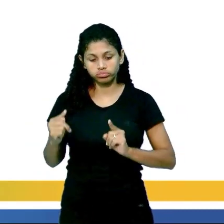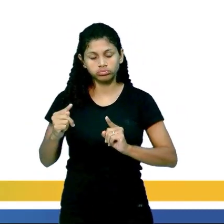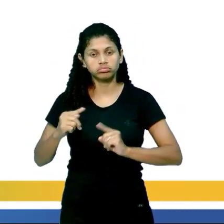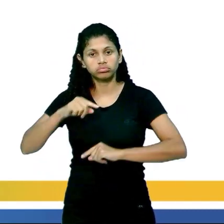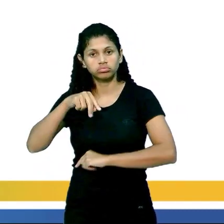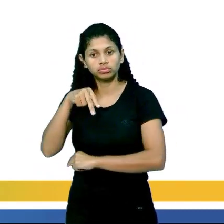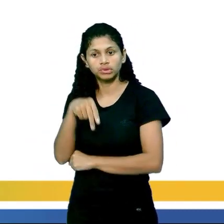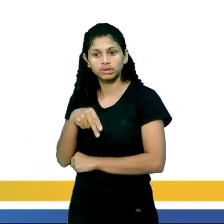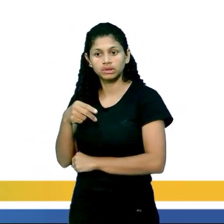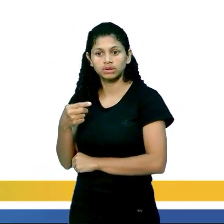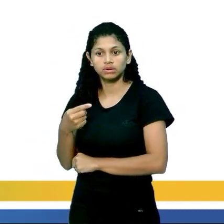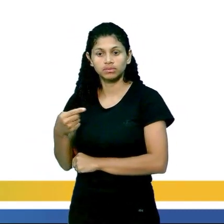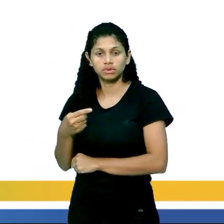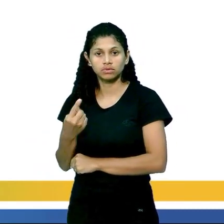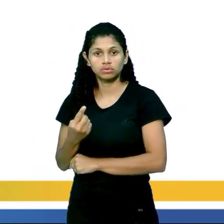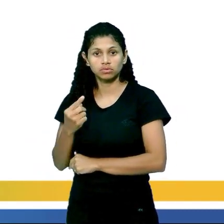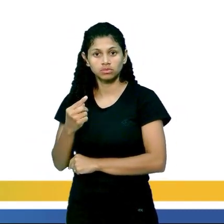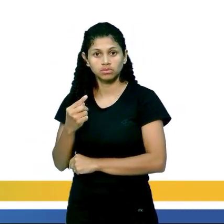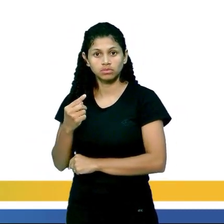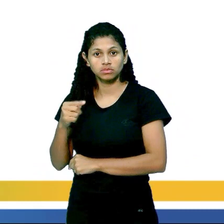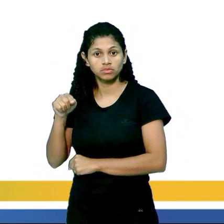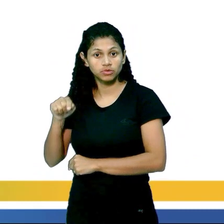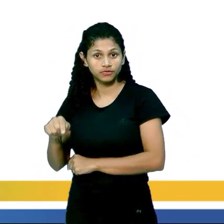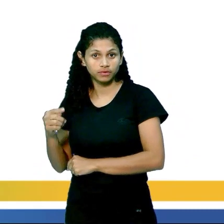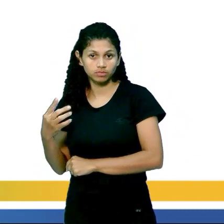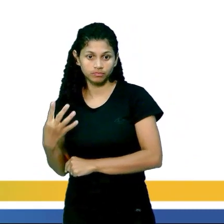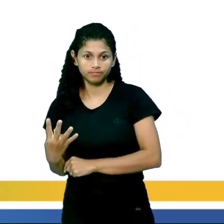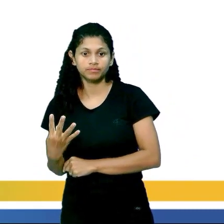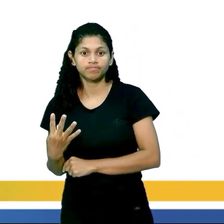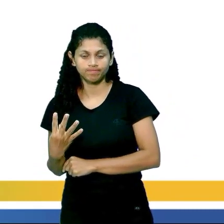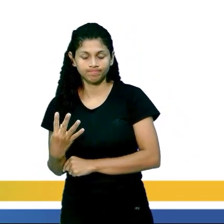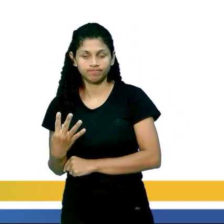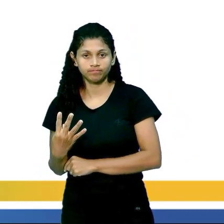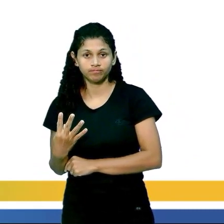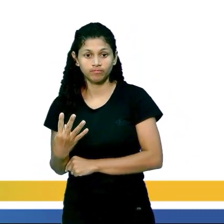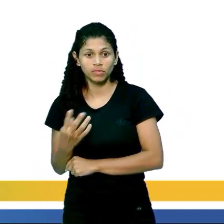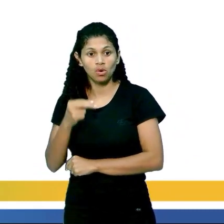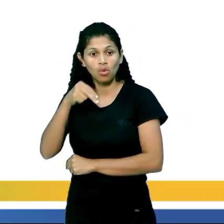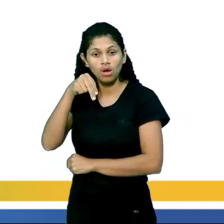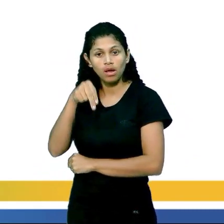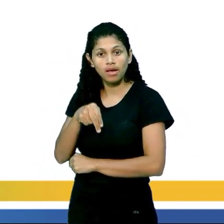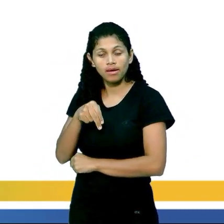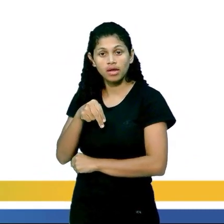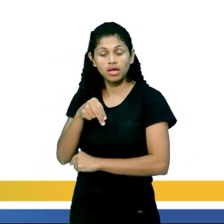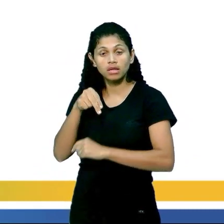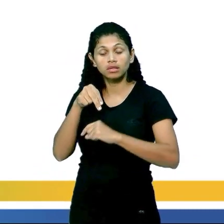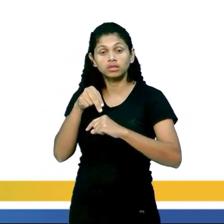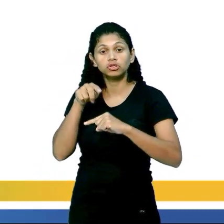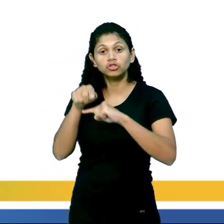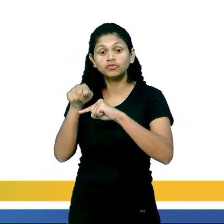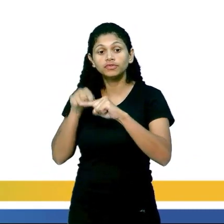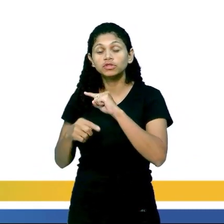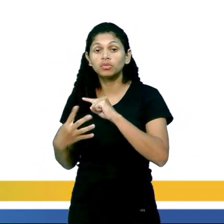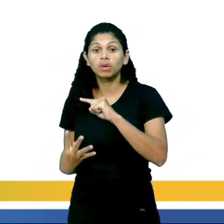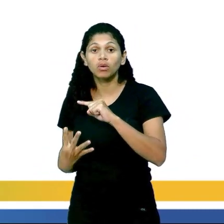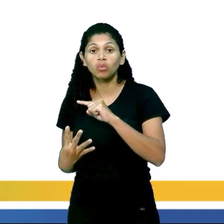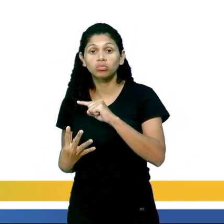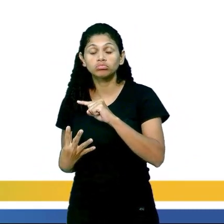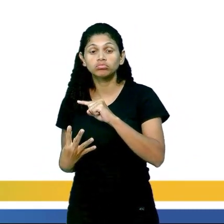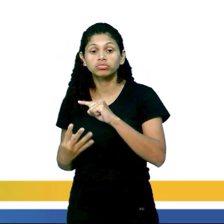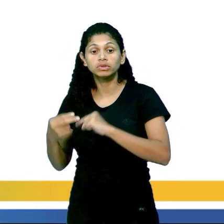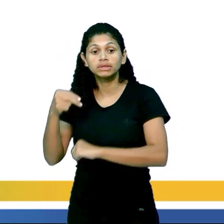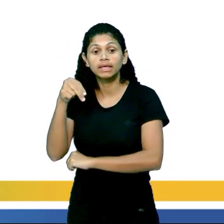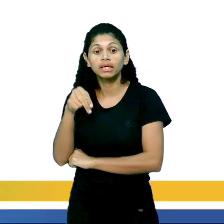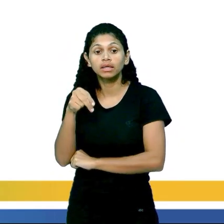92 dividido para 4 vai dar 23. Esse N menos 1 aí que nós